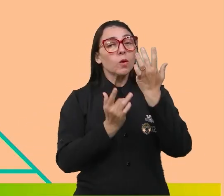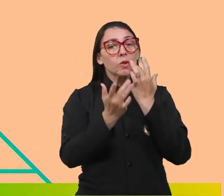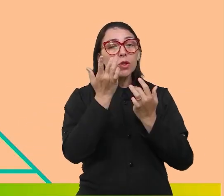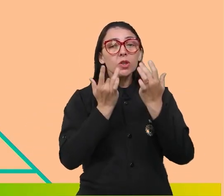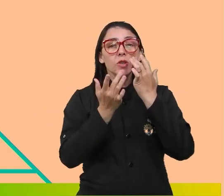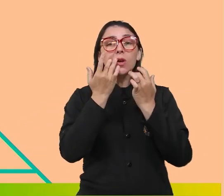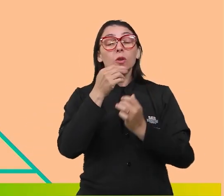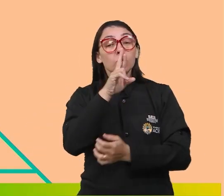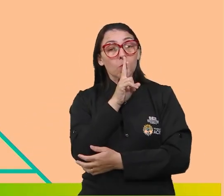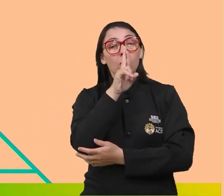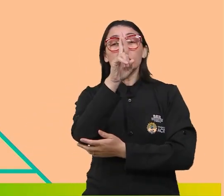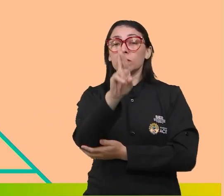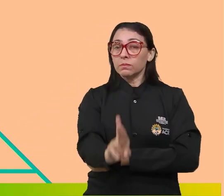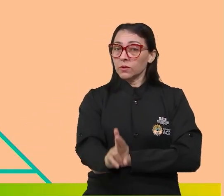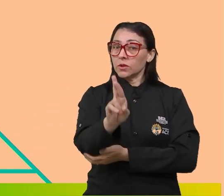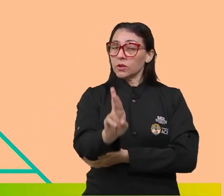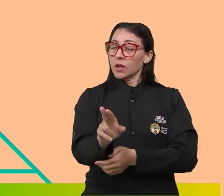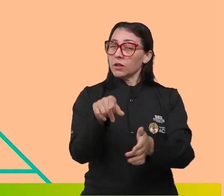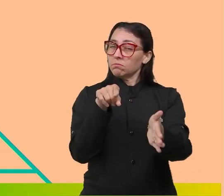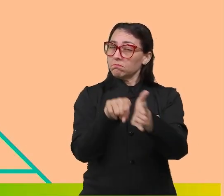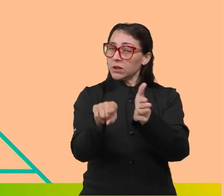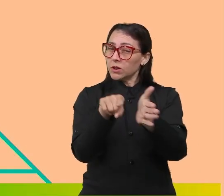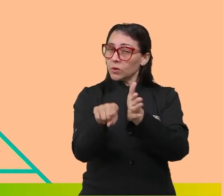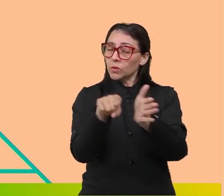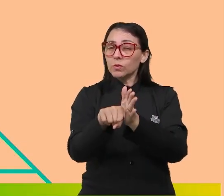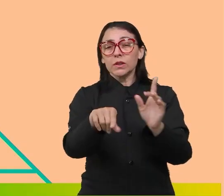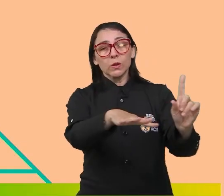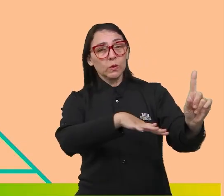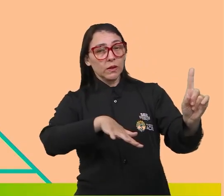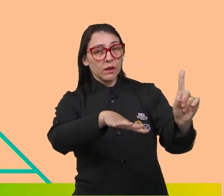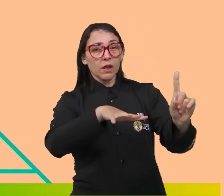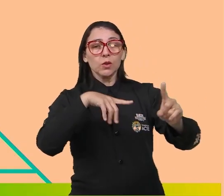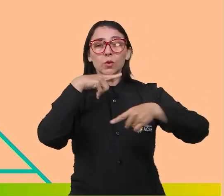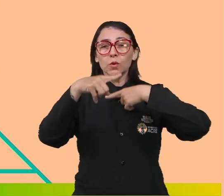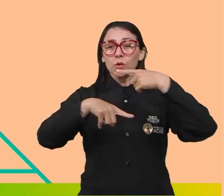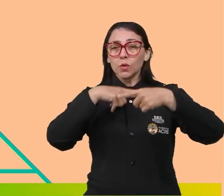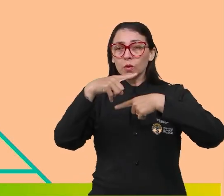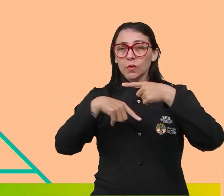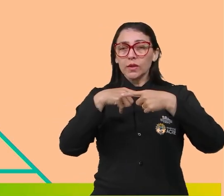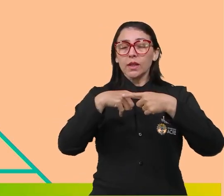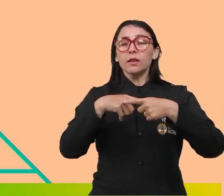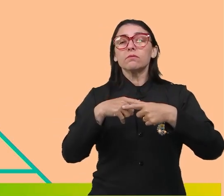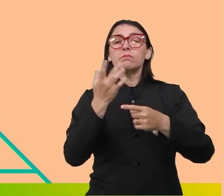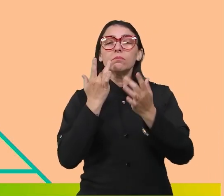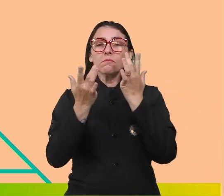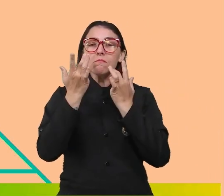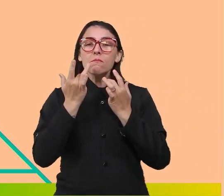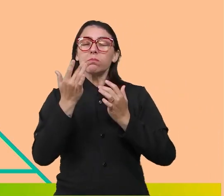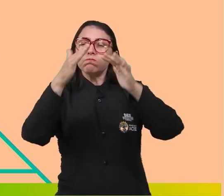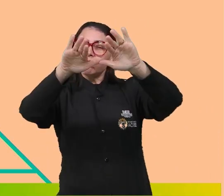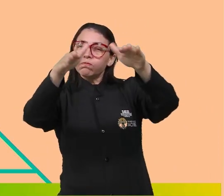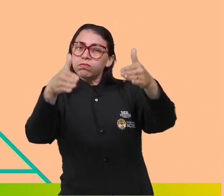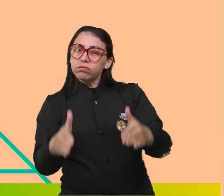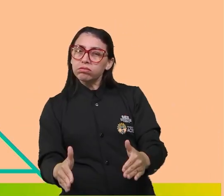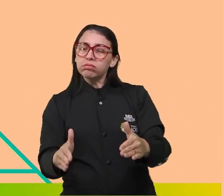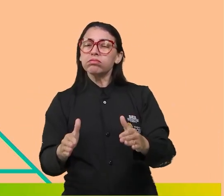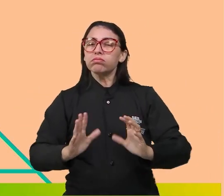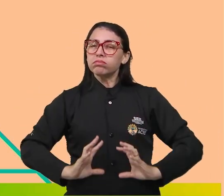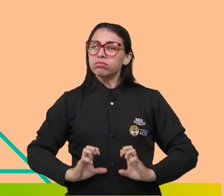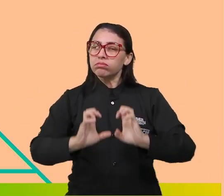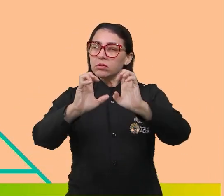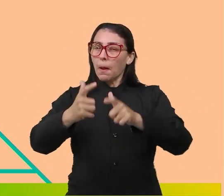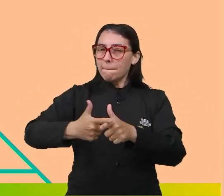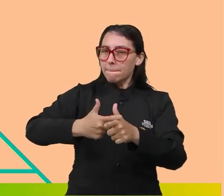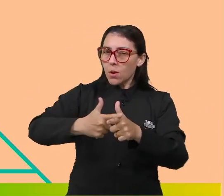como resposta às questões sociais. O teatro como meio de analisar conflitos